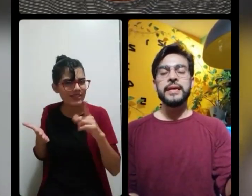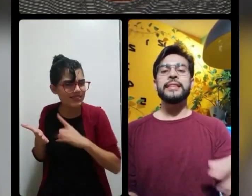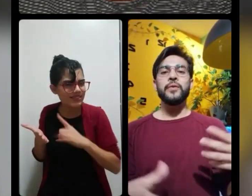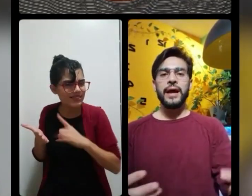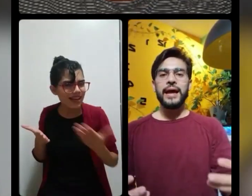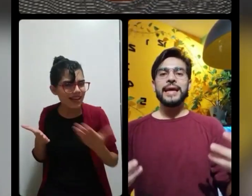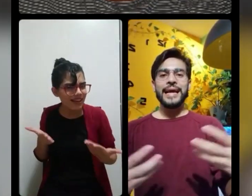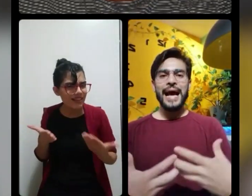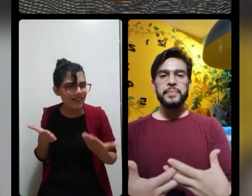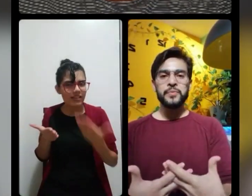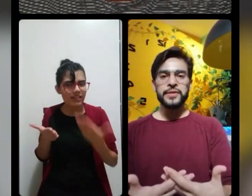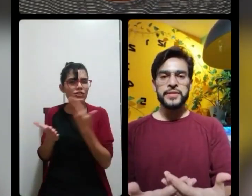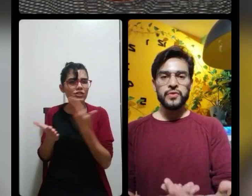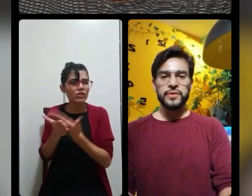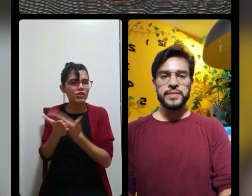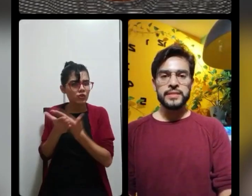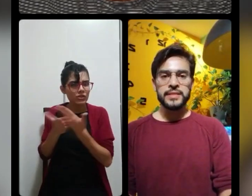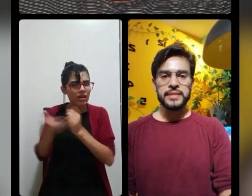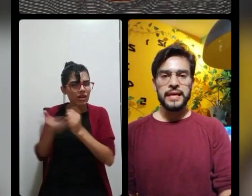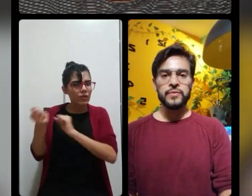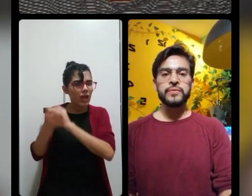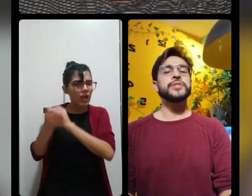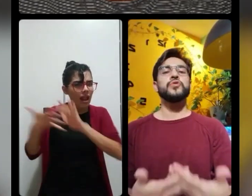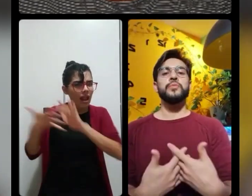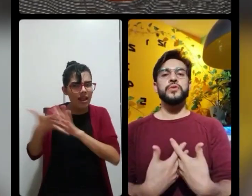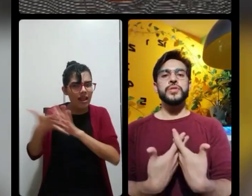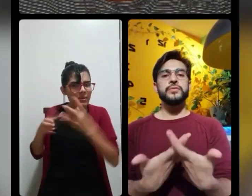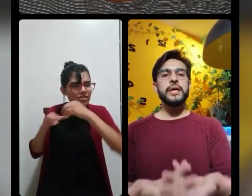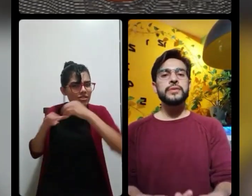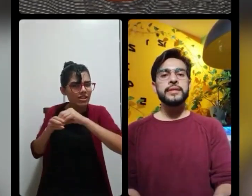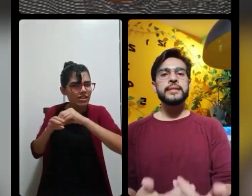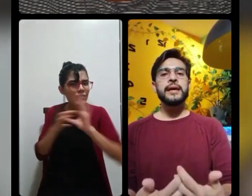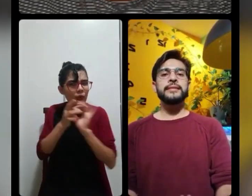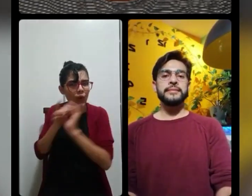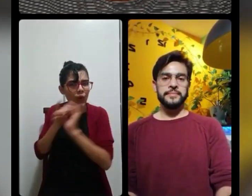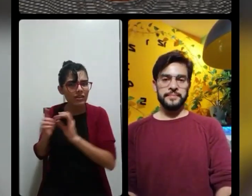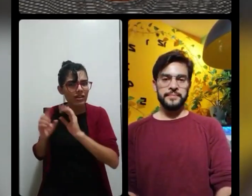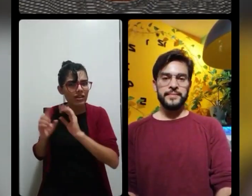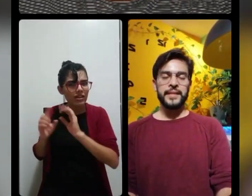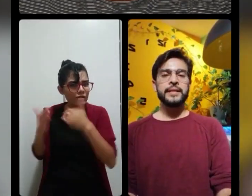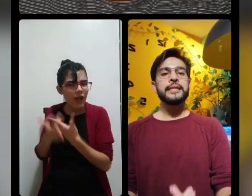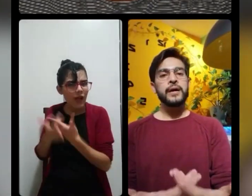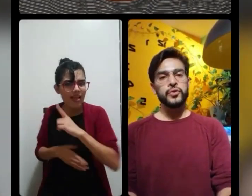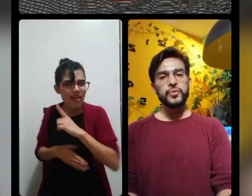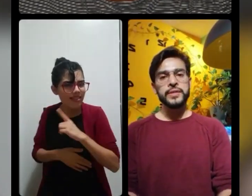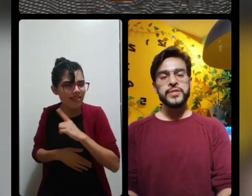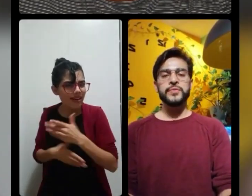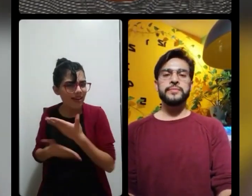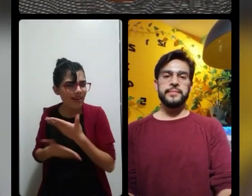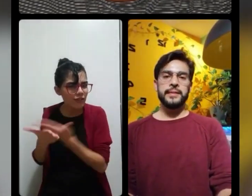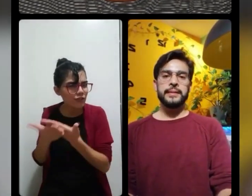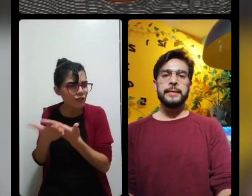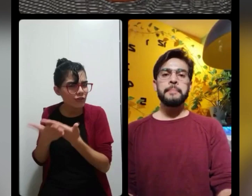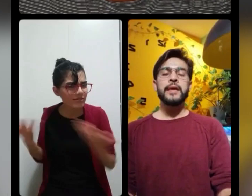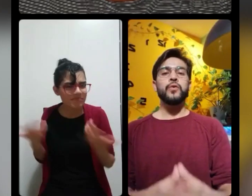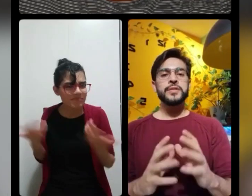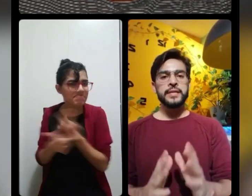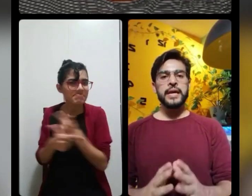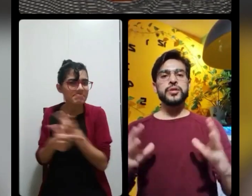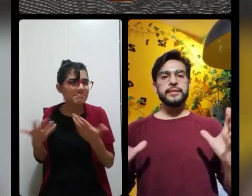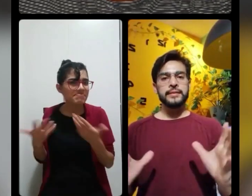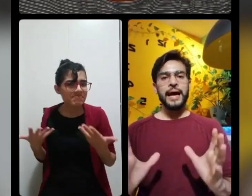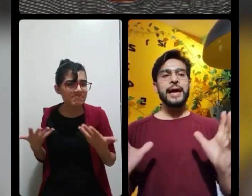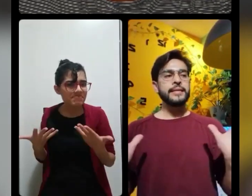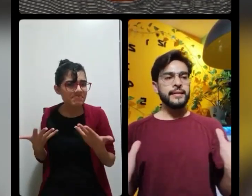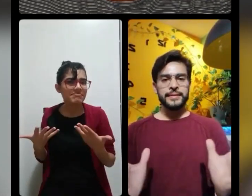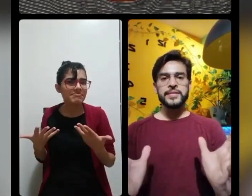também. Então, cabe muitas coisas nessas lacunas, como noção de alteridade, né? De altruísmo, né? Coisa